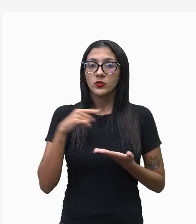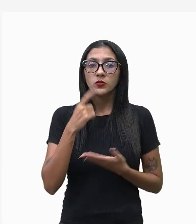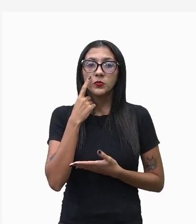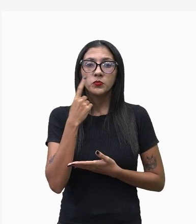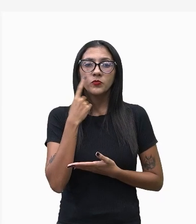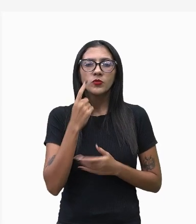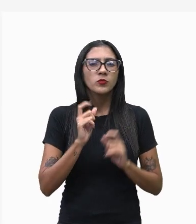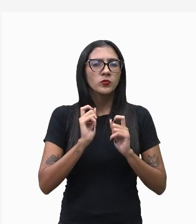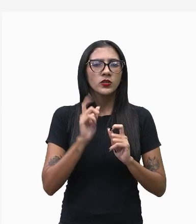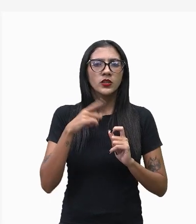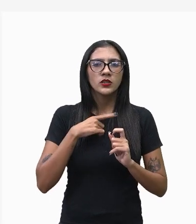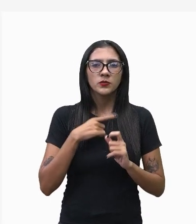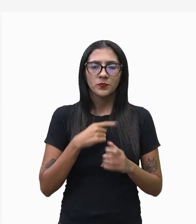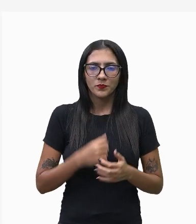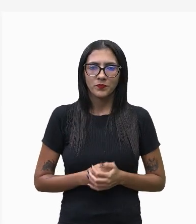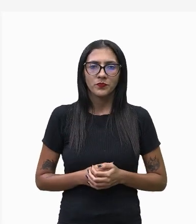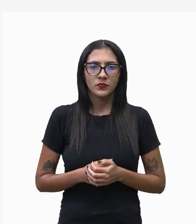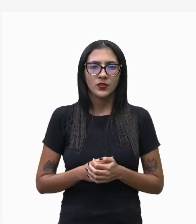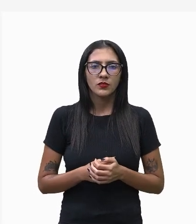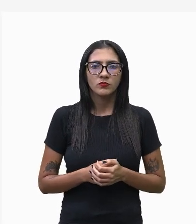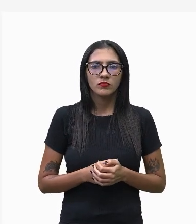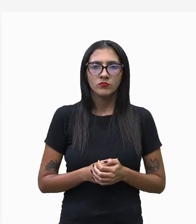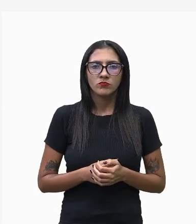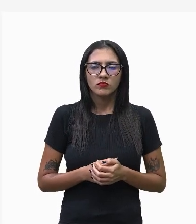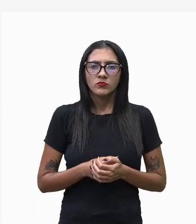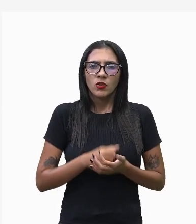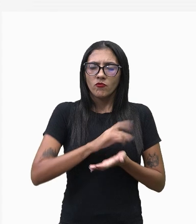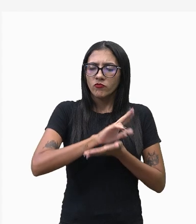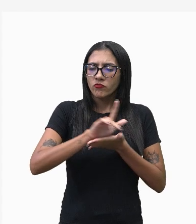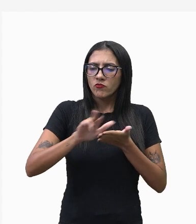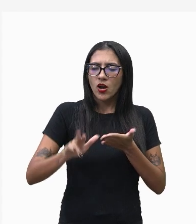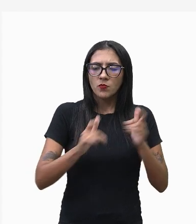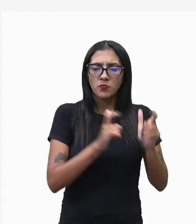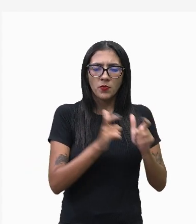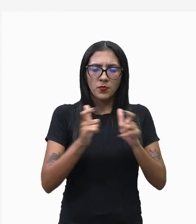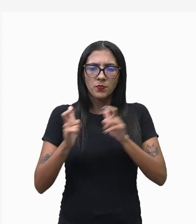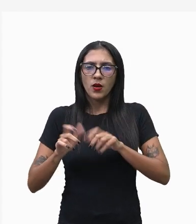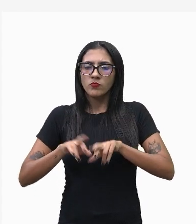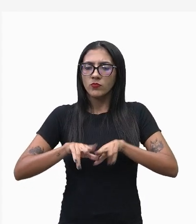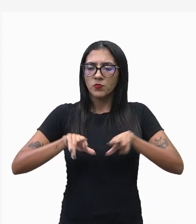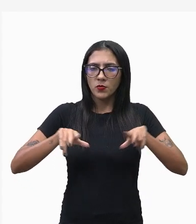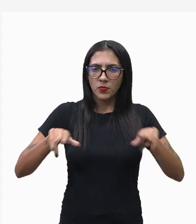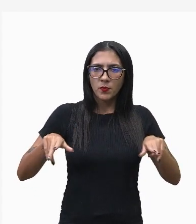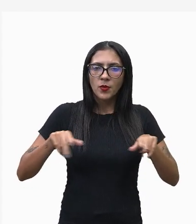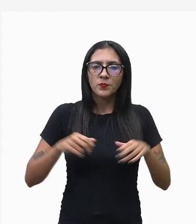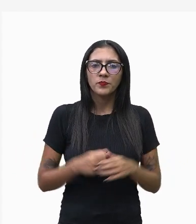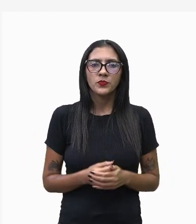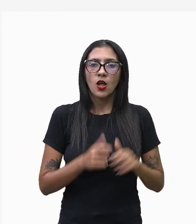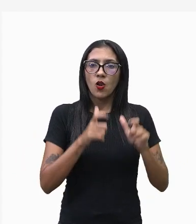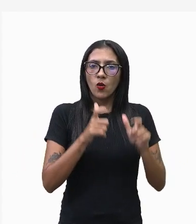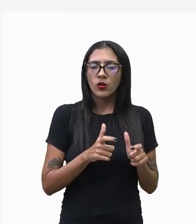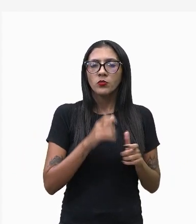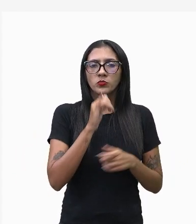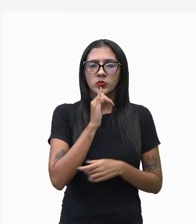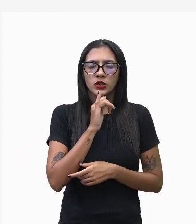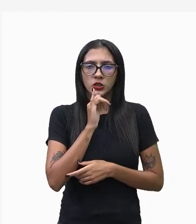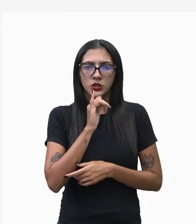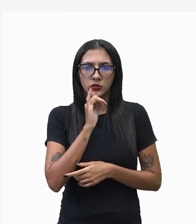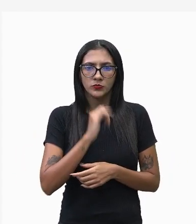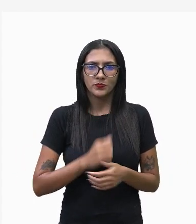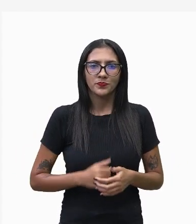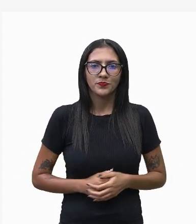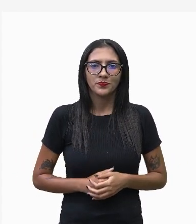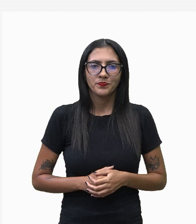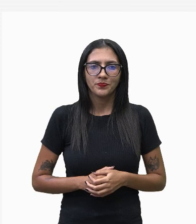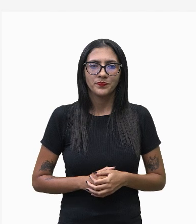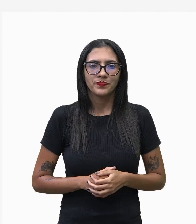de conservação que são de diferentes esferas, não é isso? Aí da local a nacional nós podemos dizer que temos unidades de